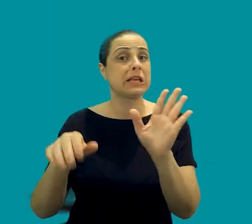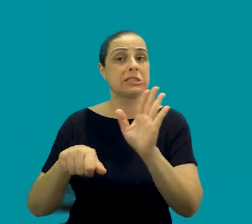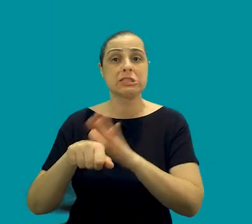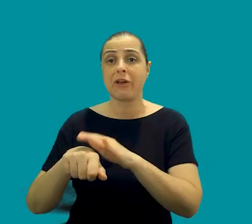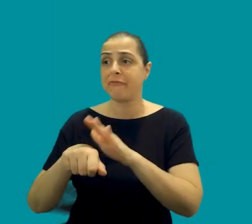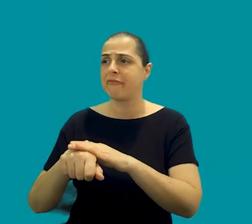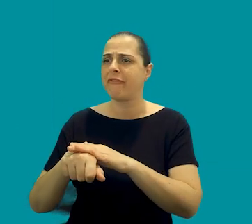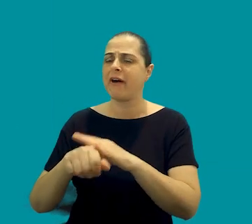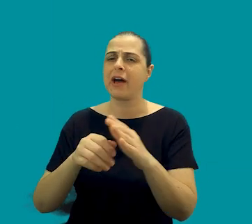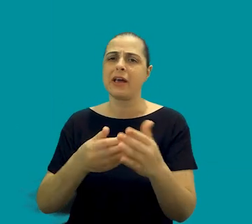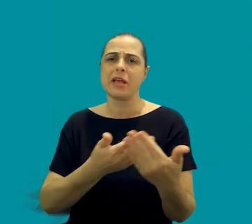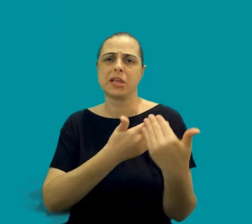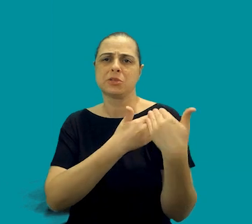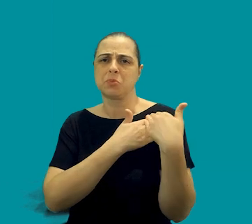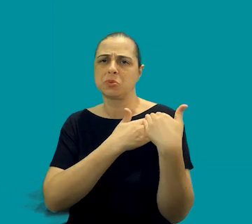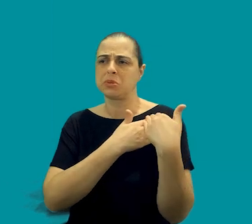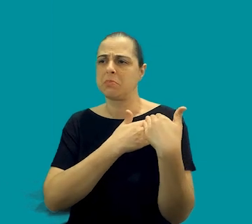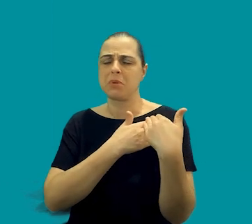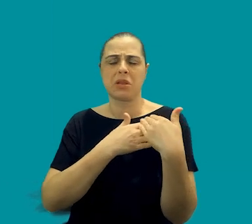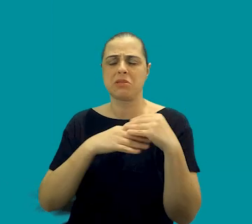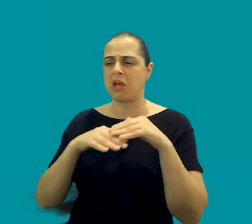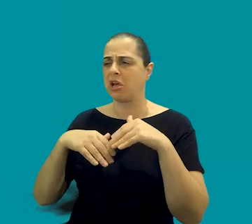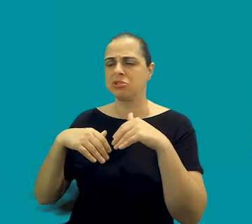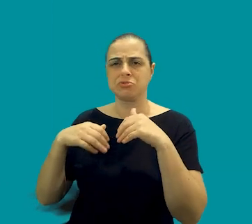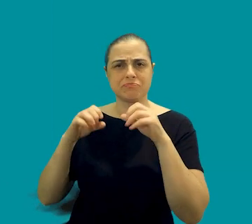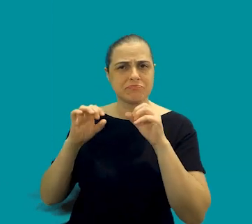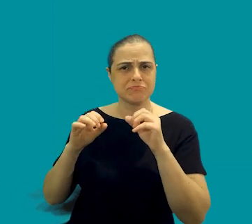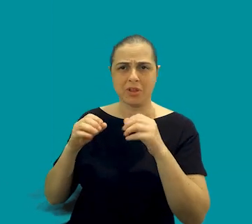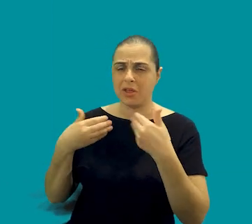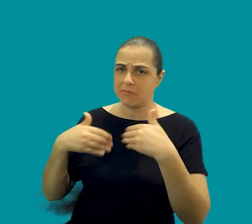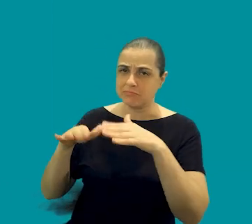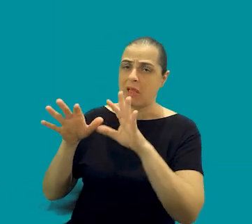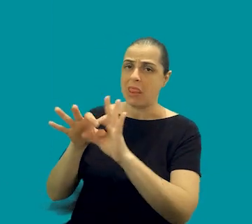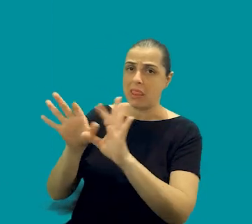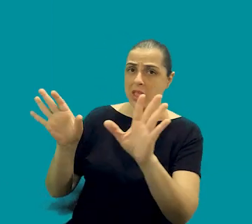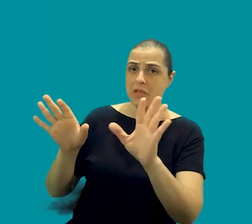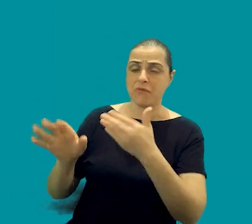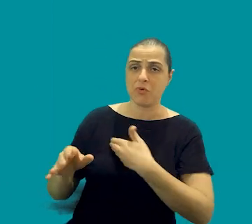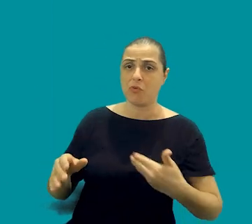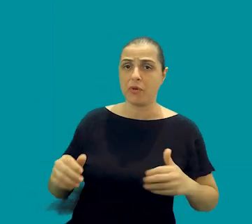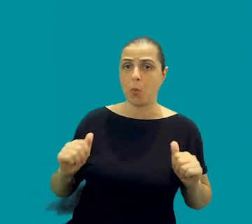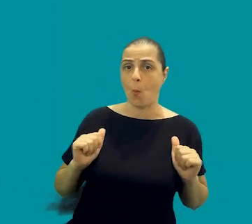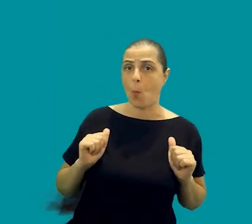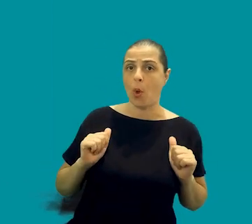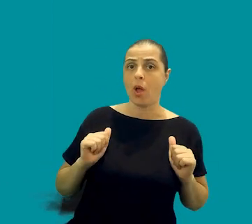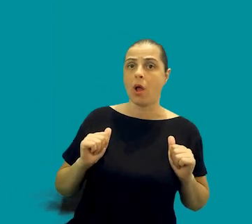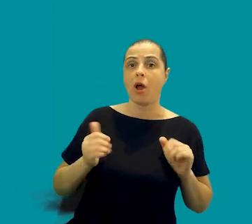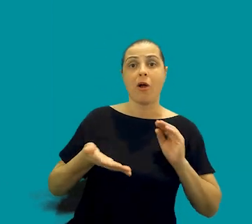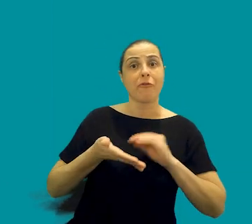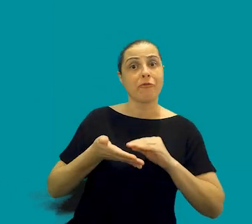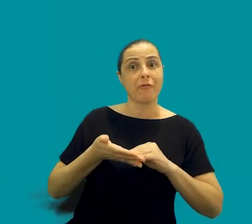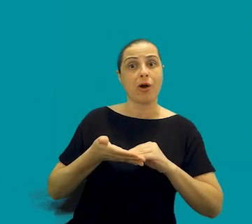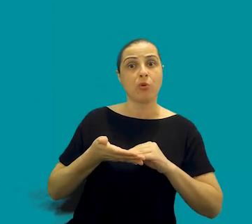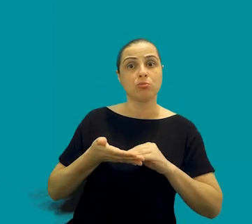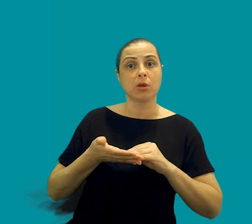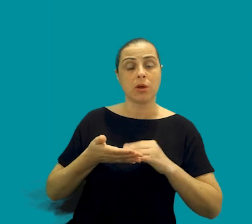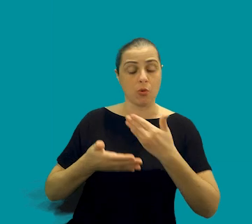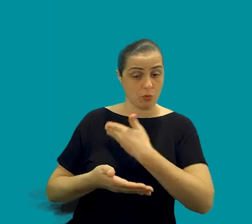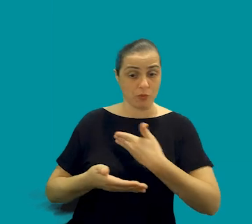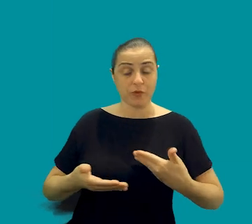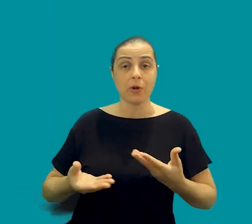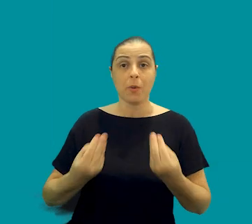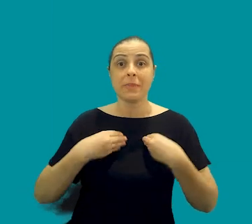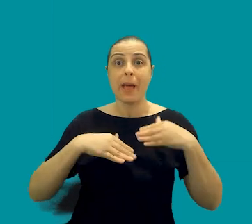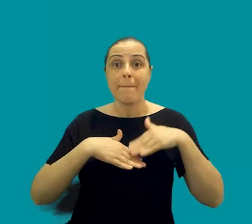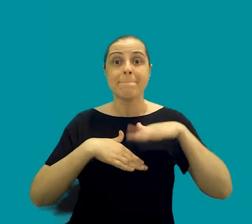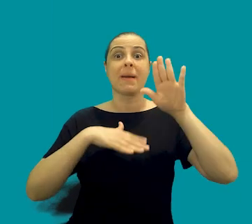coisas rolem por vocês, pelo MP, pelo MPT, né? Mas eu não vejo o poder público, que eu acho que é um grande desafio para a